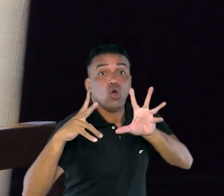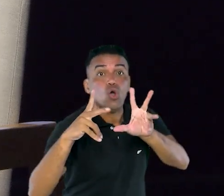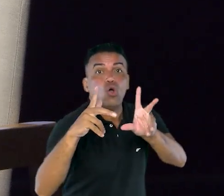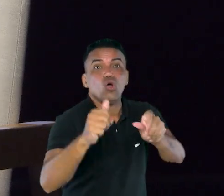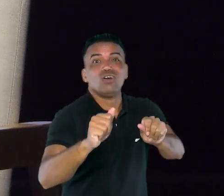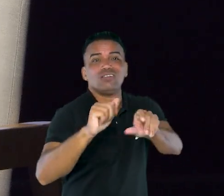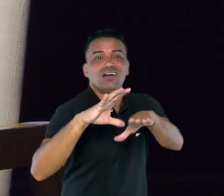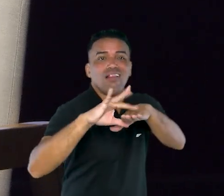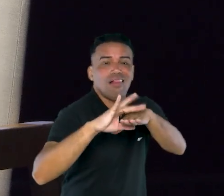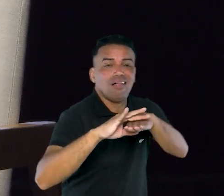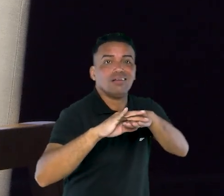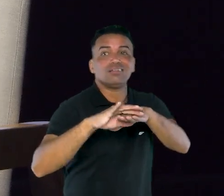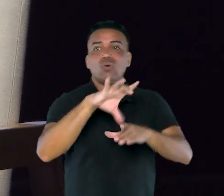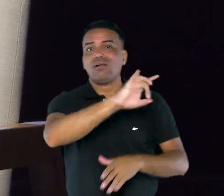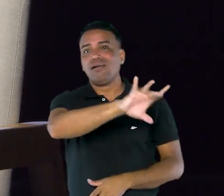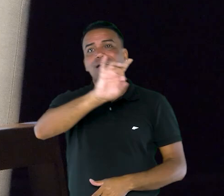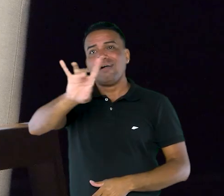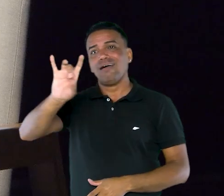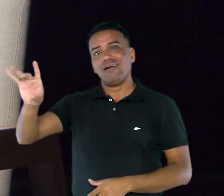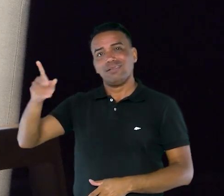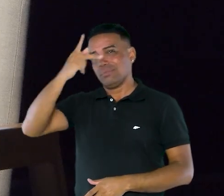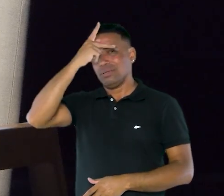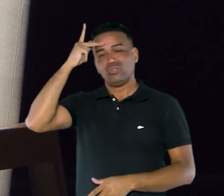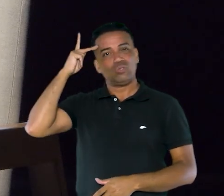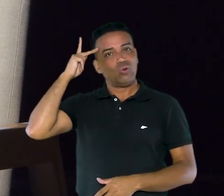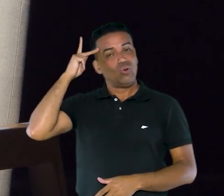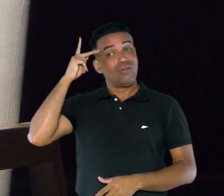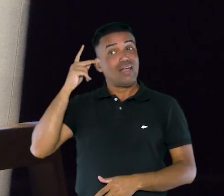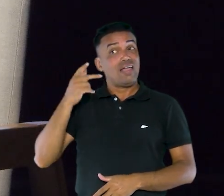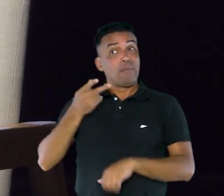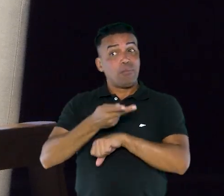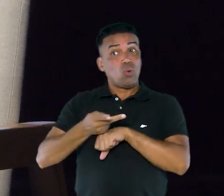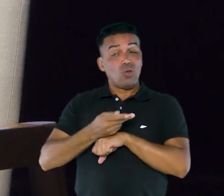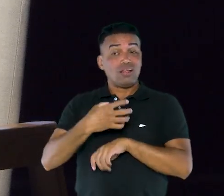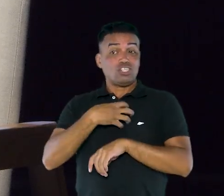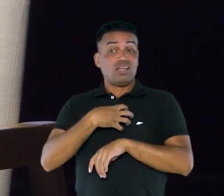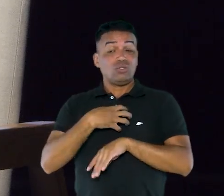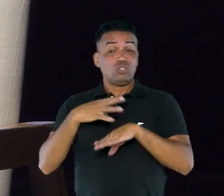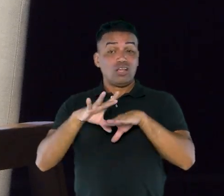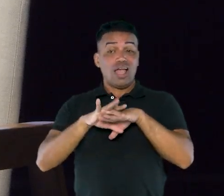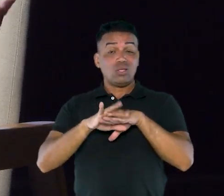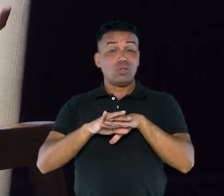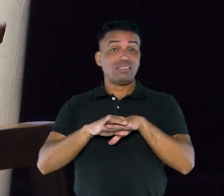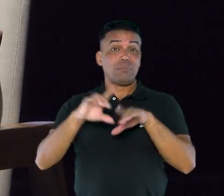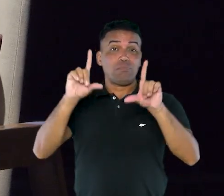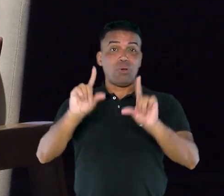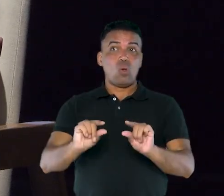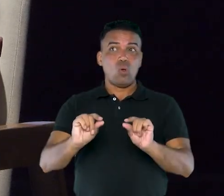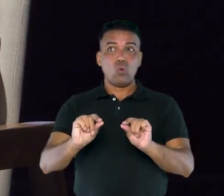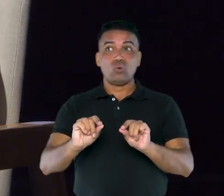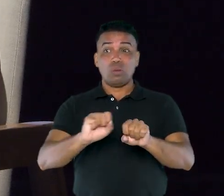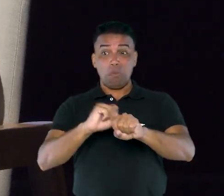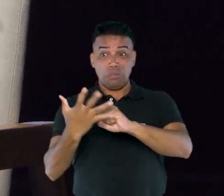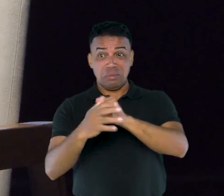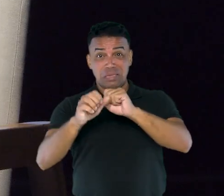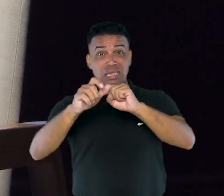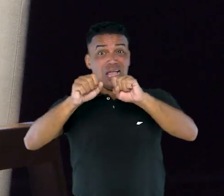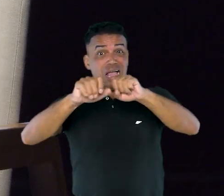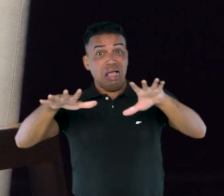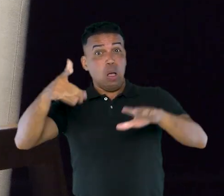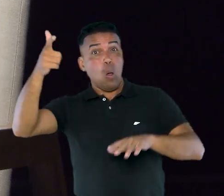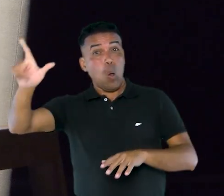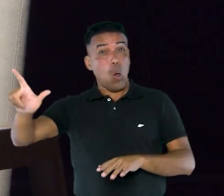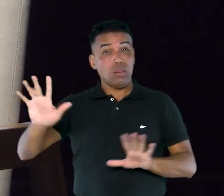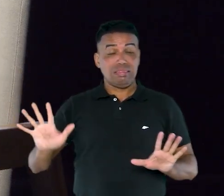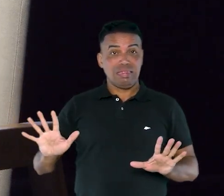não adianta, cada um de nós vai procurar meios para adoecer menos, para se proteger da próxima pandemia, para não ficar